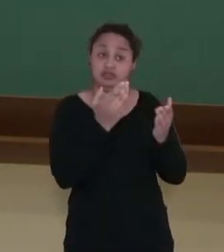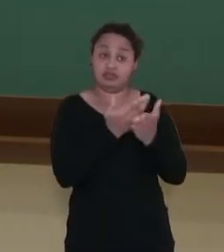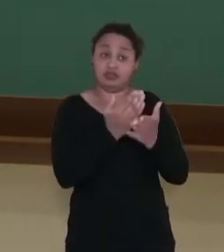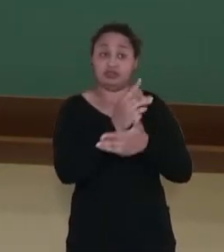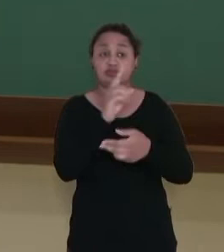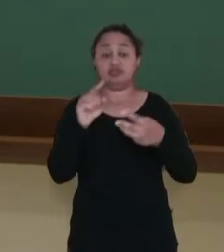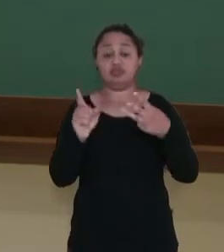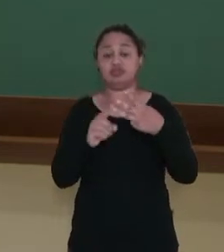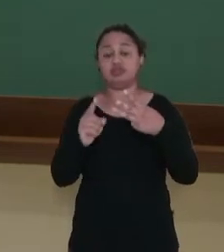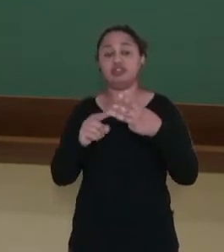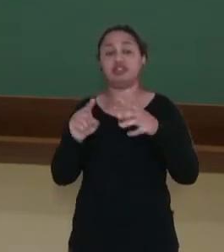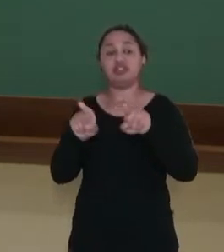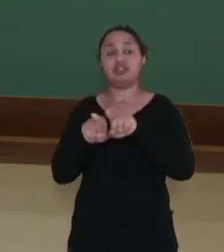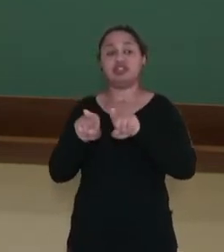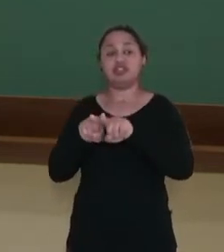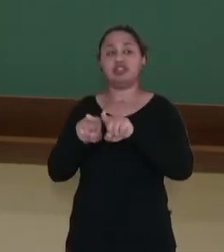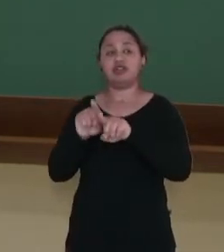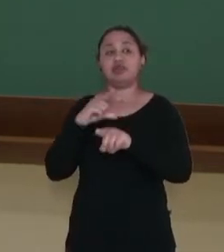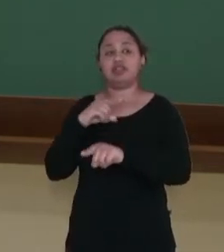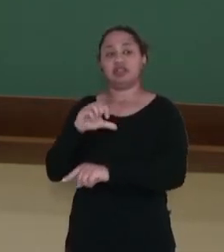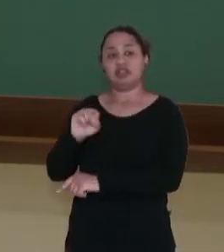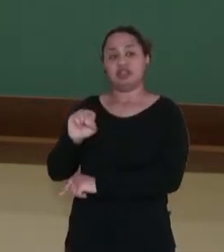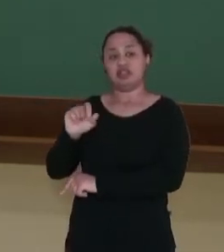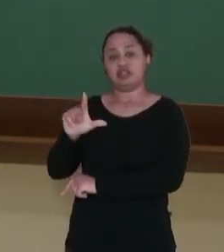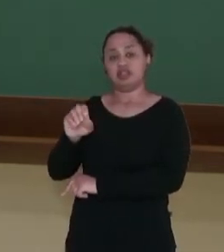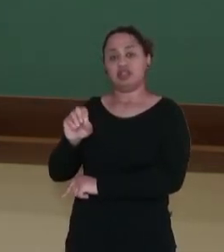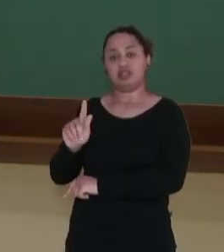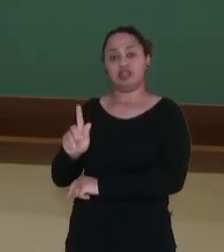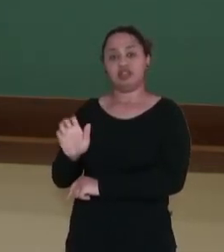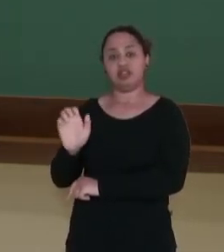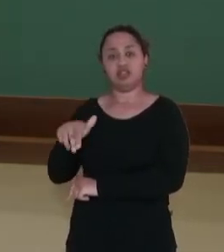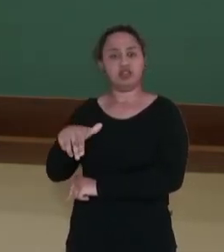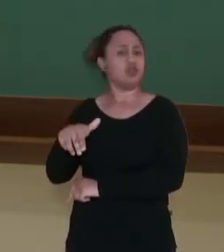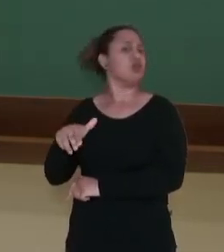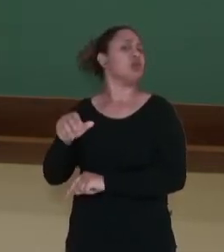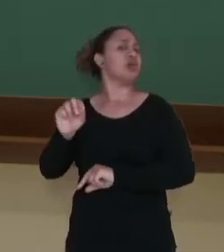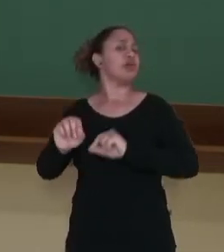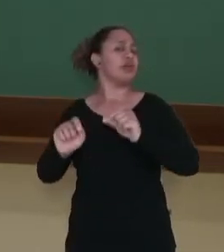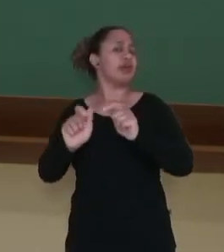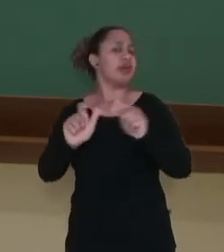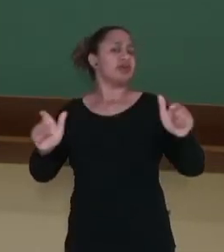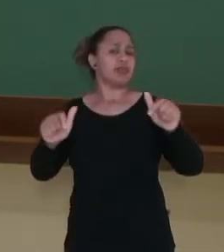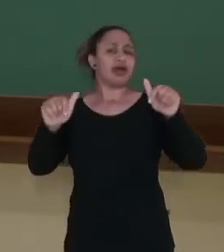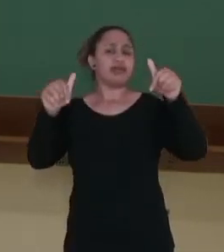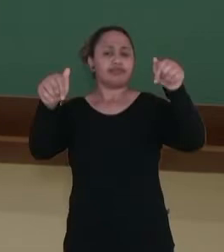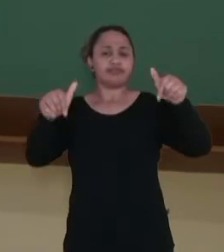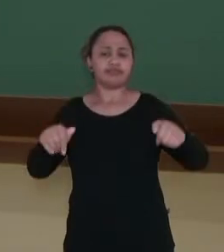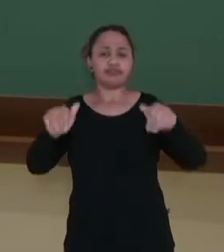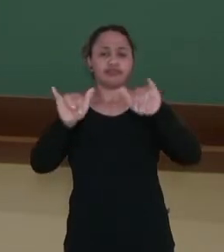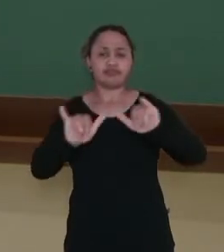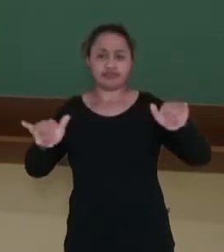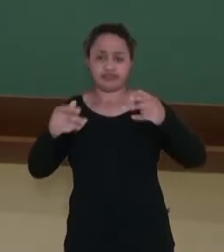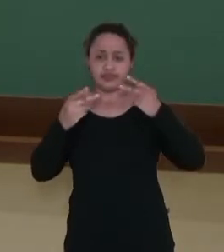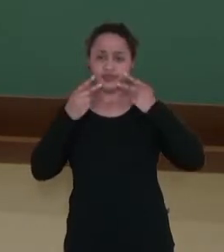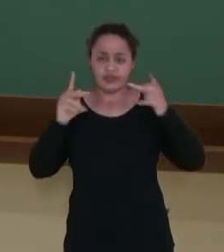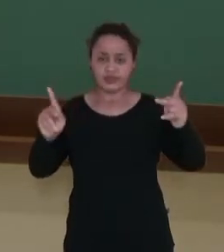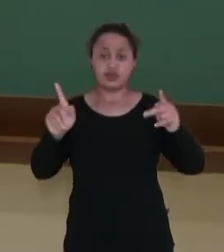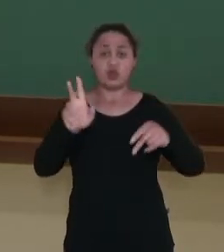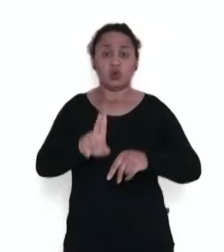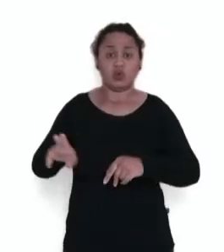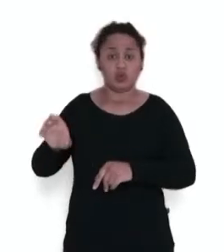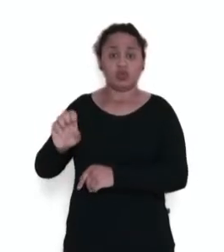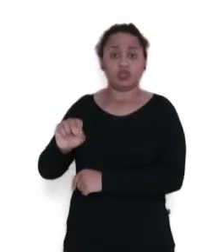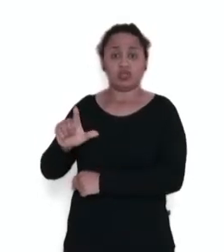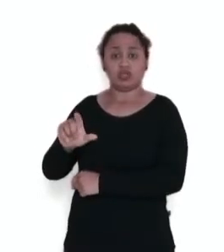E nós temos slogan. A maioria dos cartazes de campanha, de propaganda, elas usam